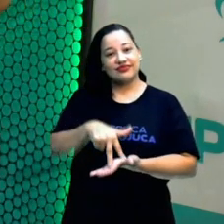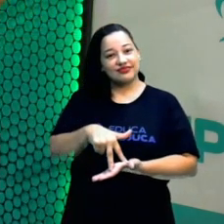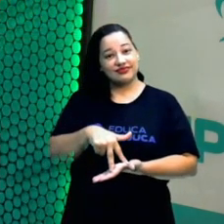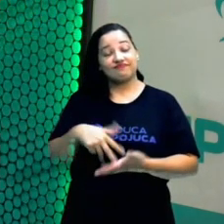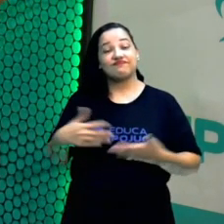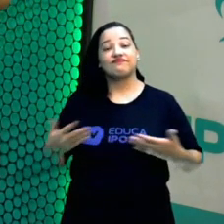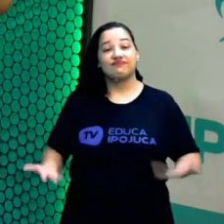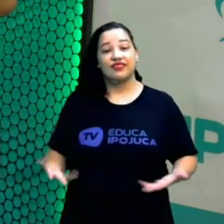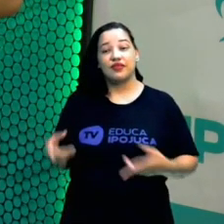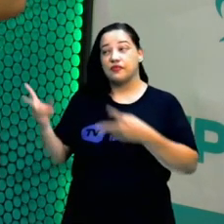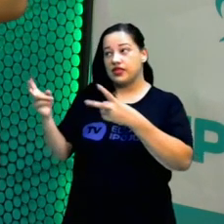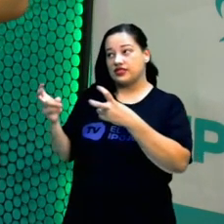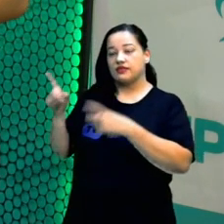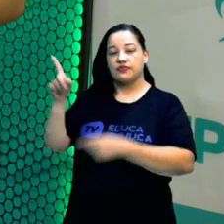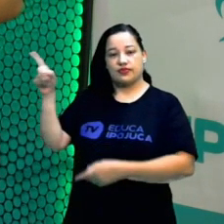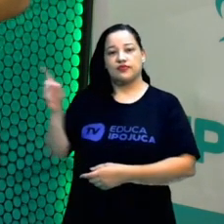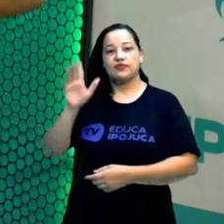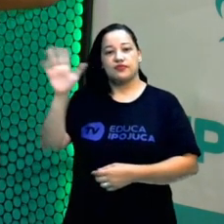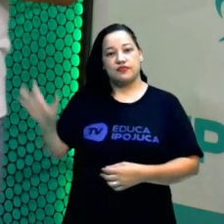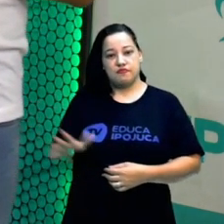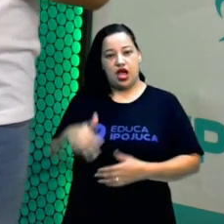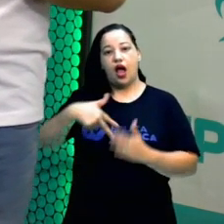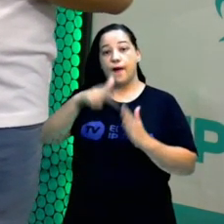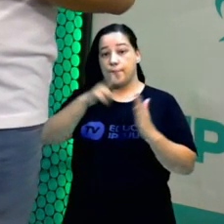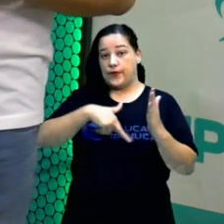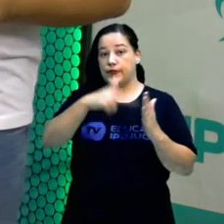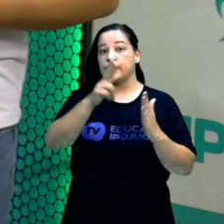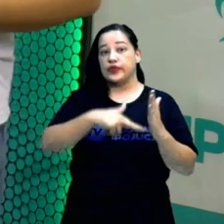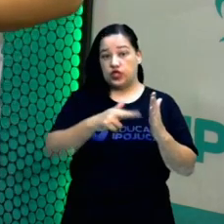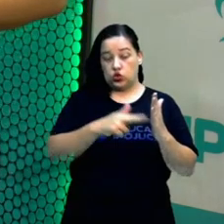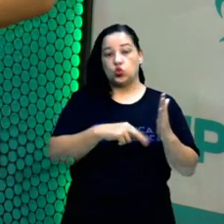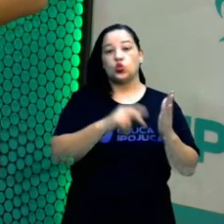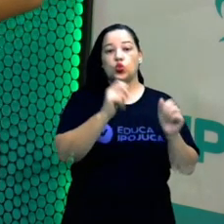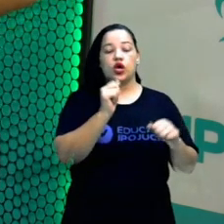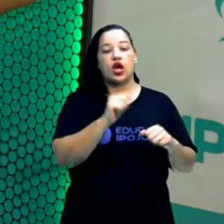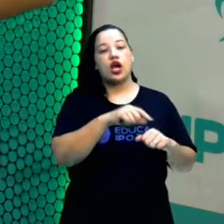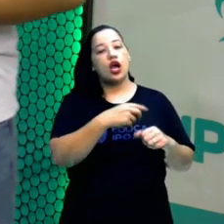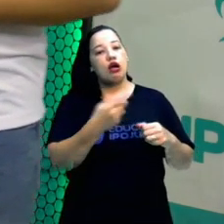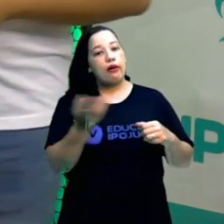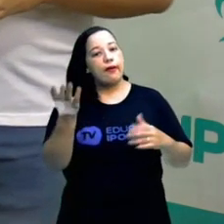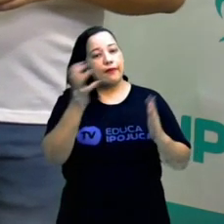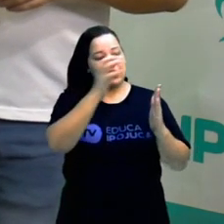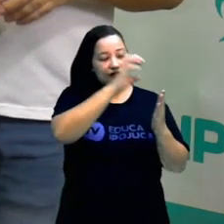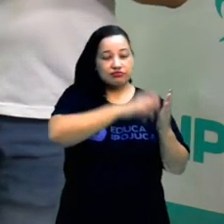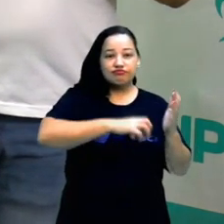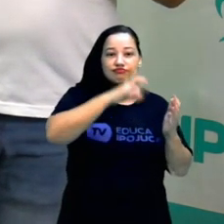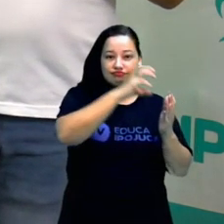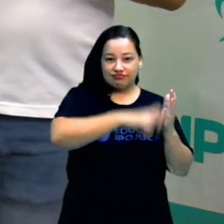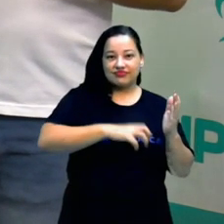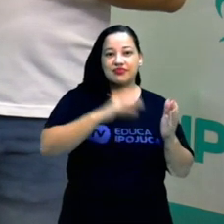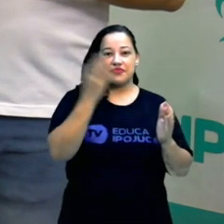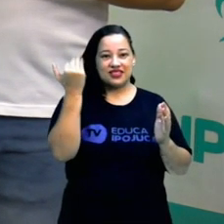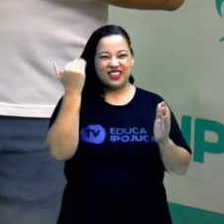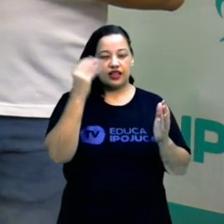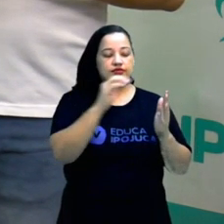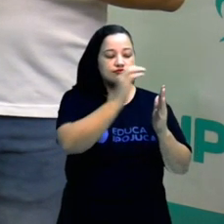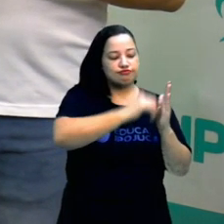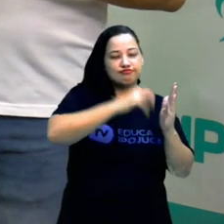Percebendo aqui a imagem, que é a pintura rupestre, que representa pessoas